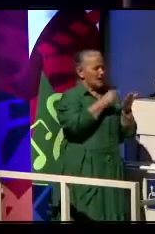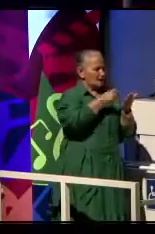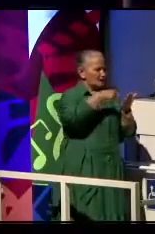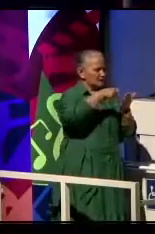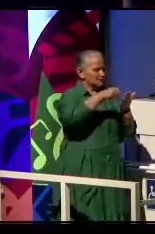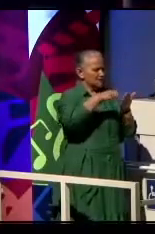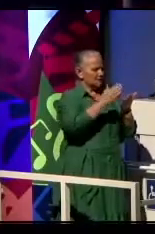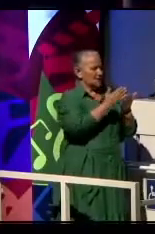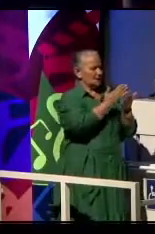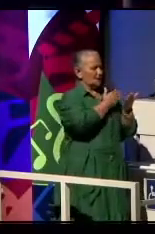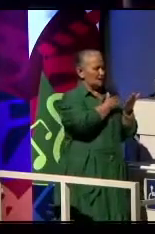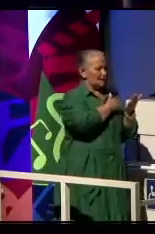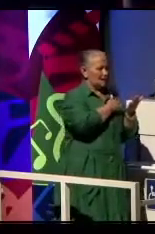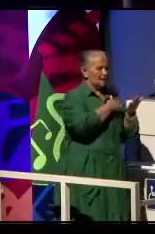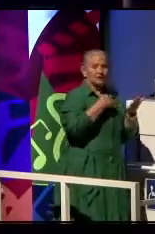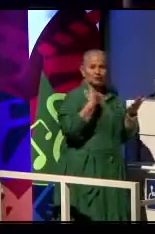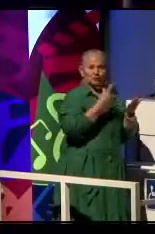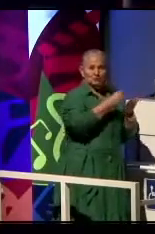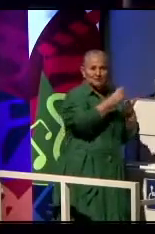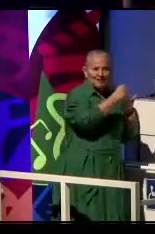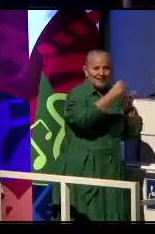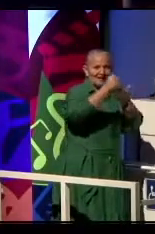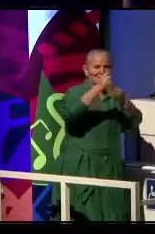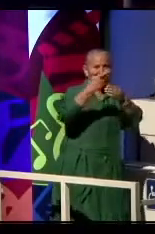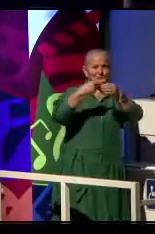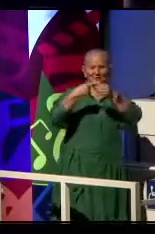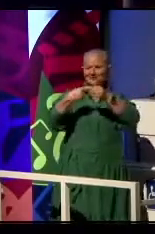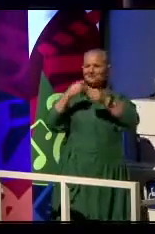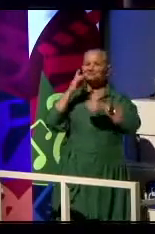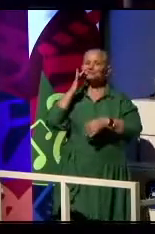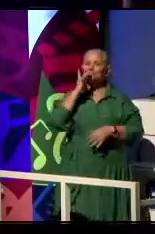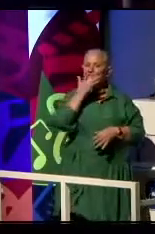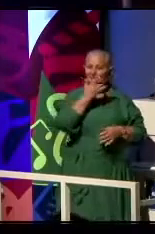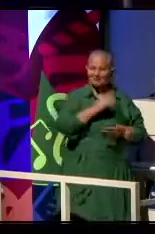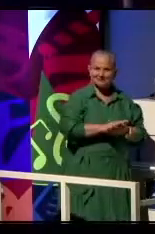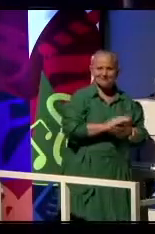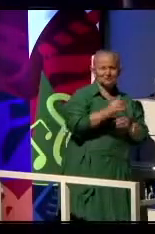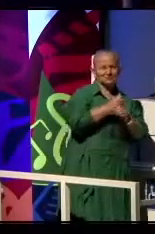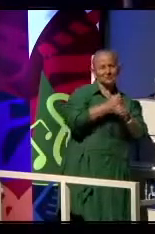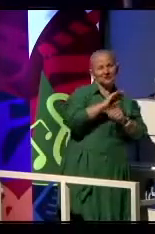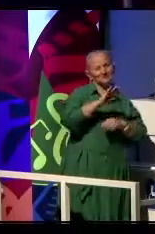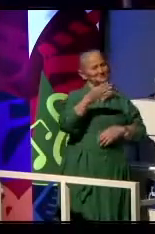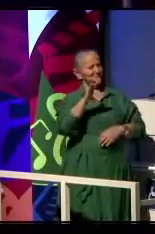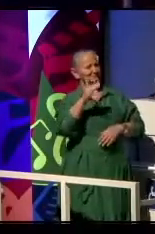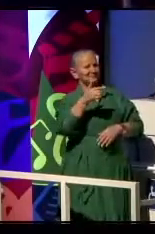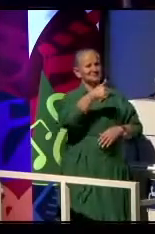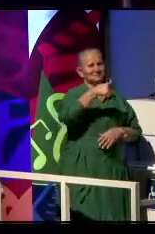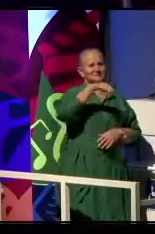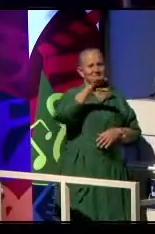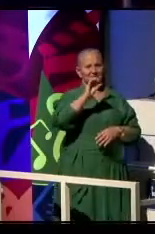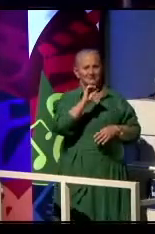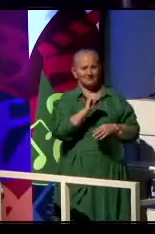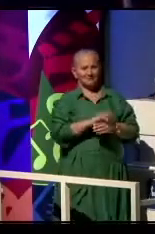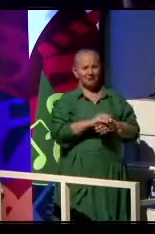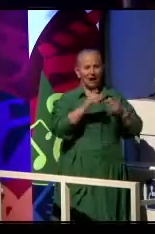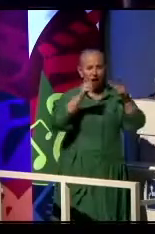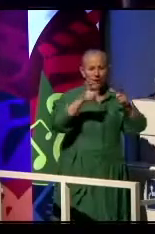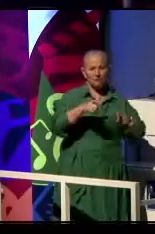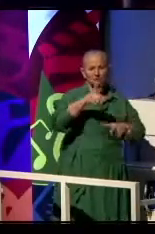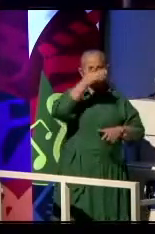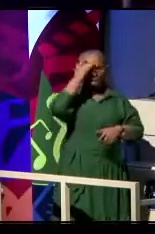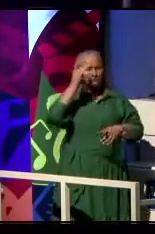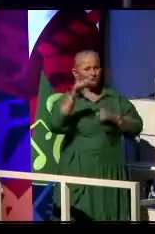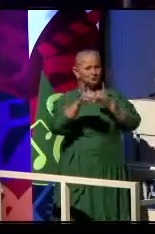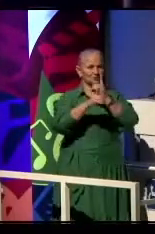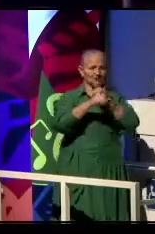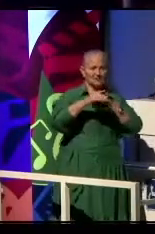nos conduzem nessa viagem deliciosa, né, nessa década de 70. Onde as pessoas se encontravam mais. A gente